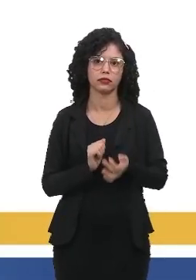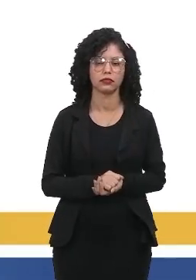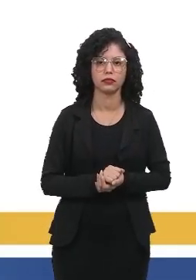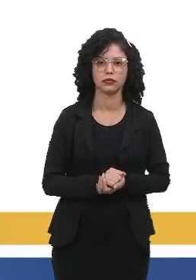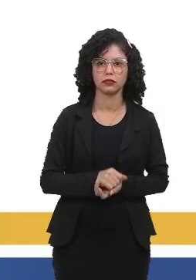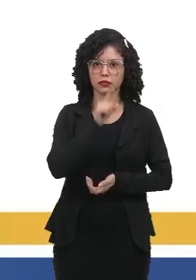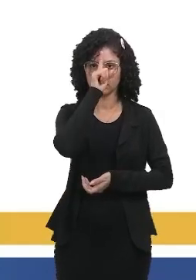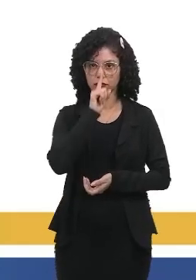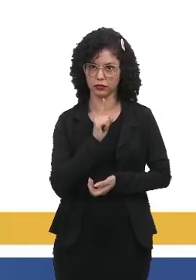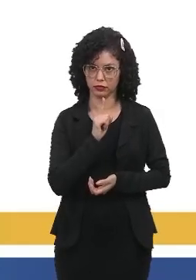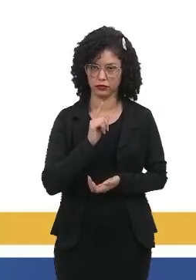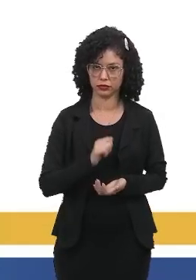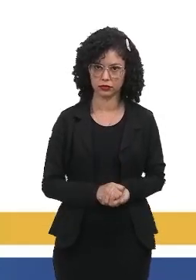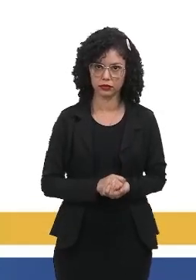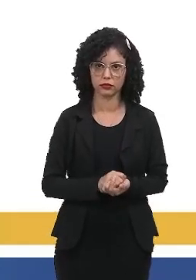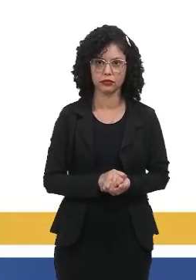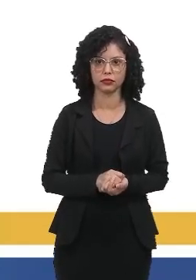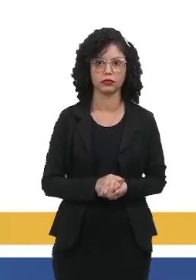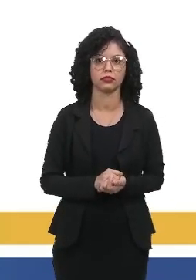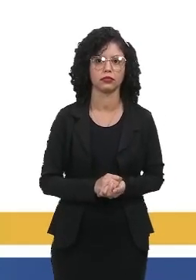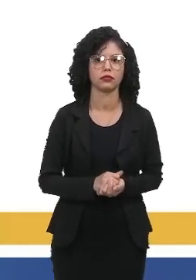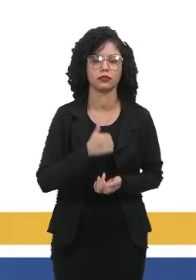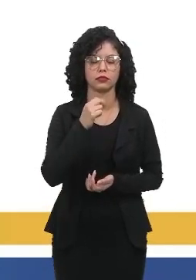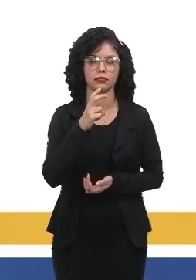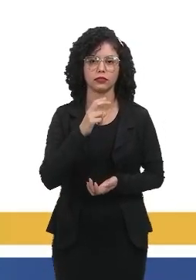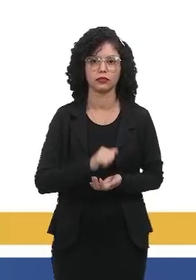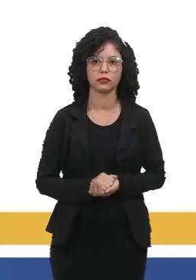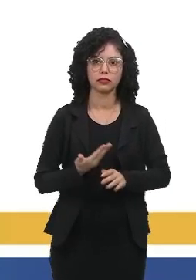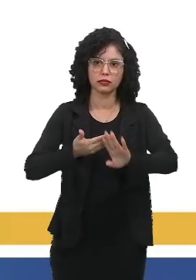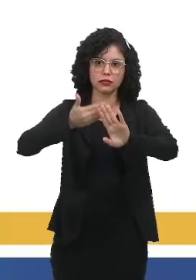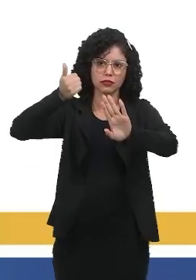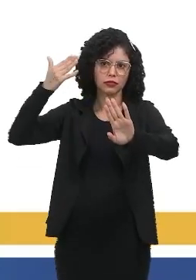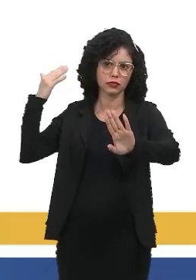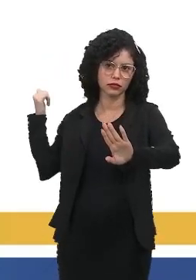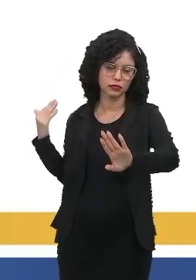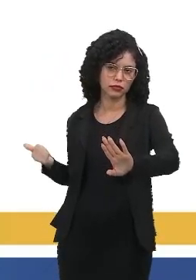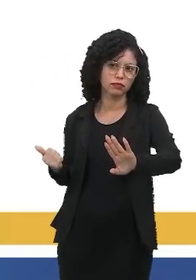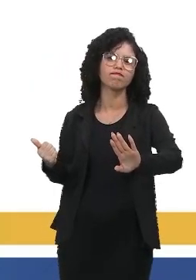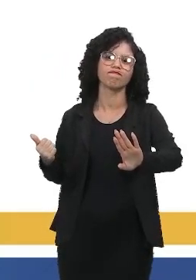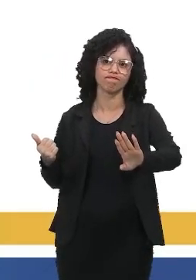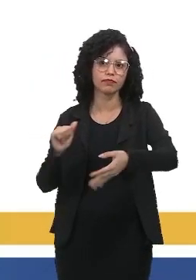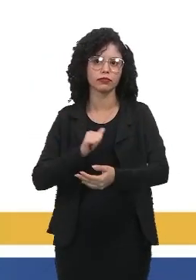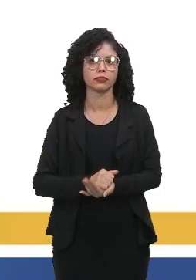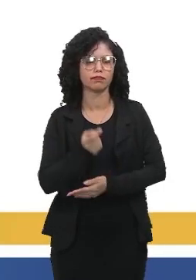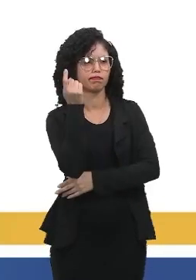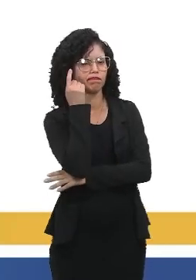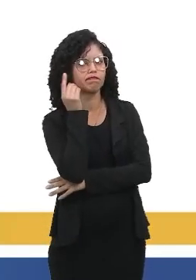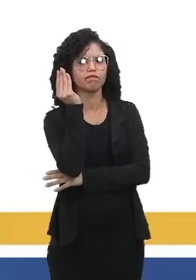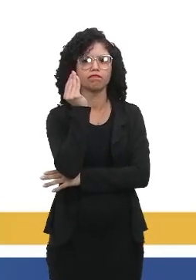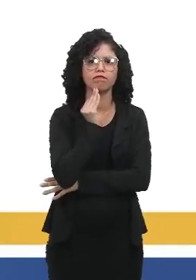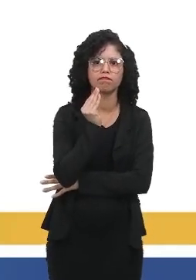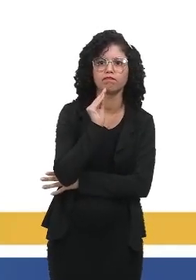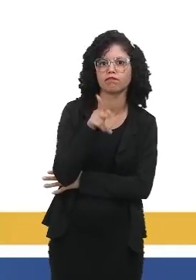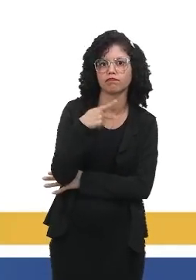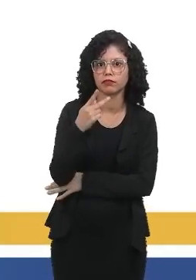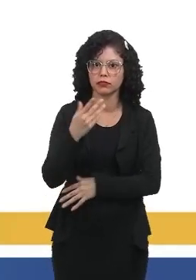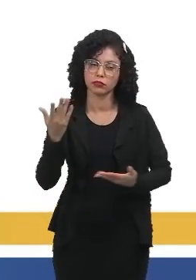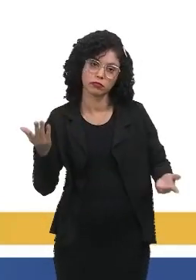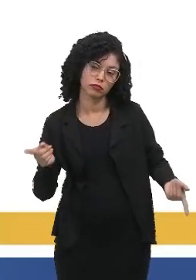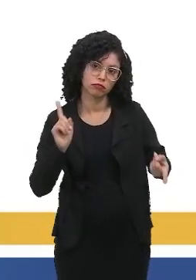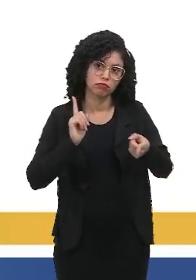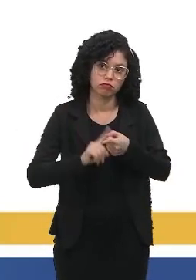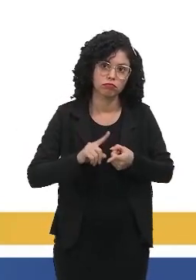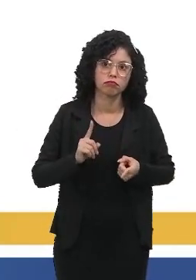caderno amarelo e temos aí a questão 15 vamos ao texto passado muito tempo resolvi tentar